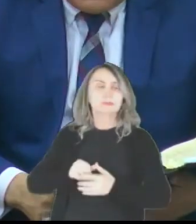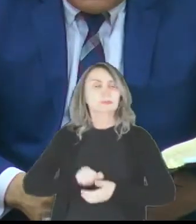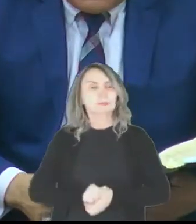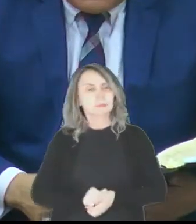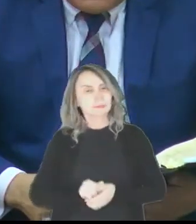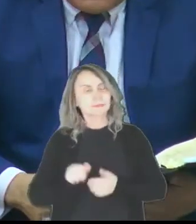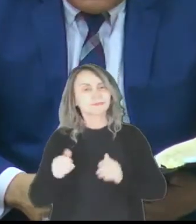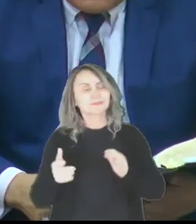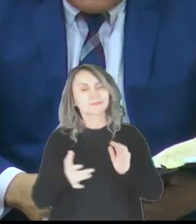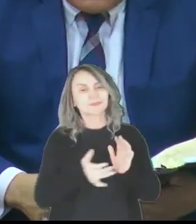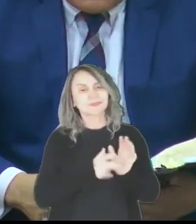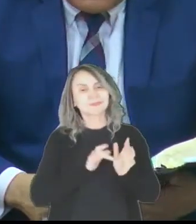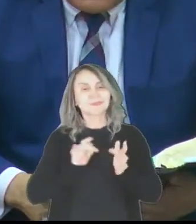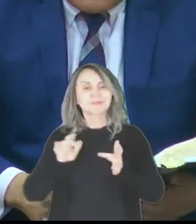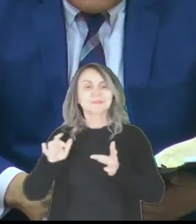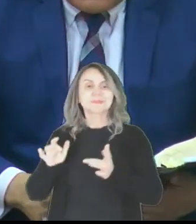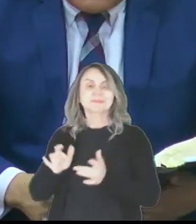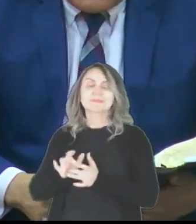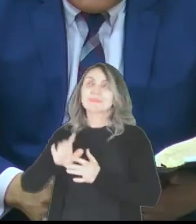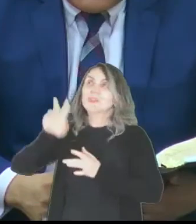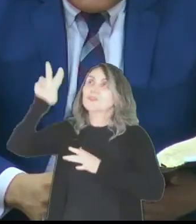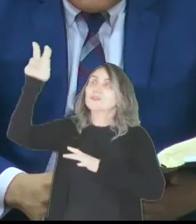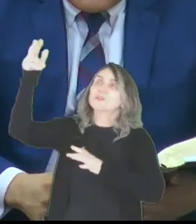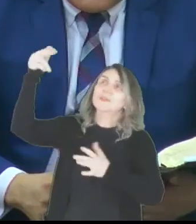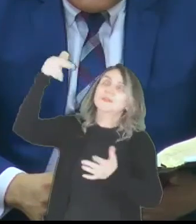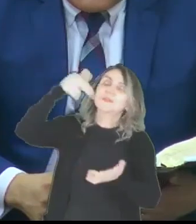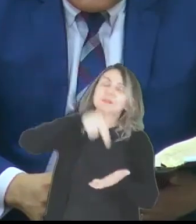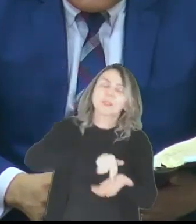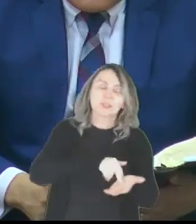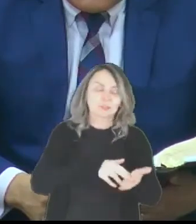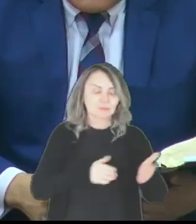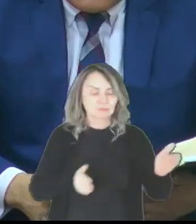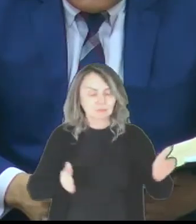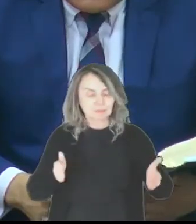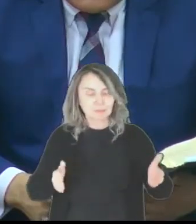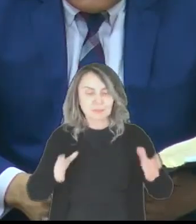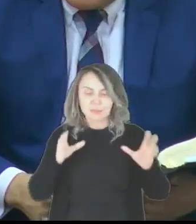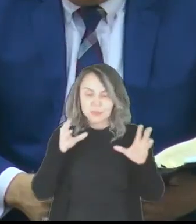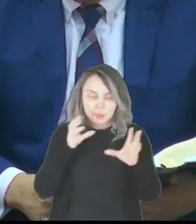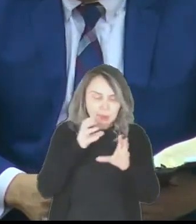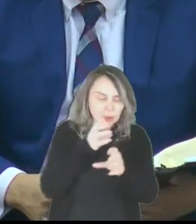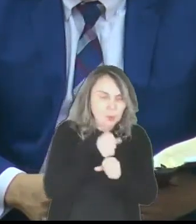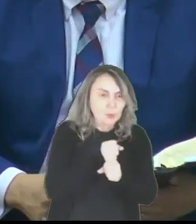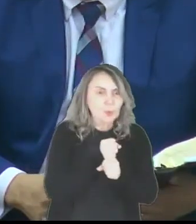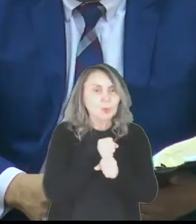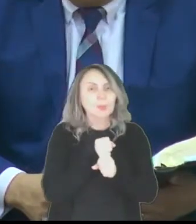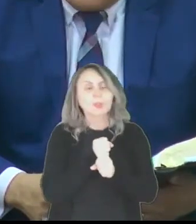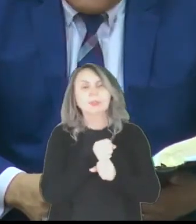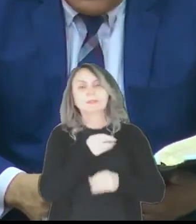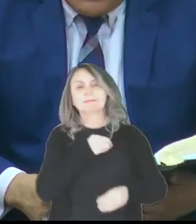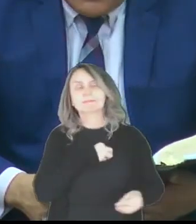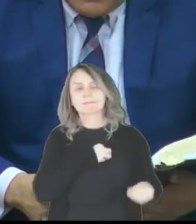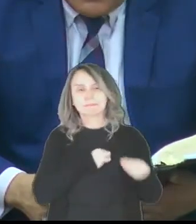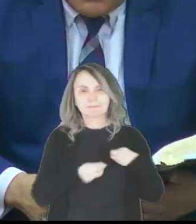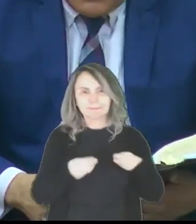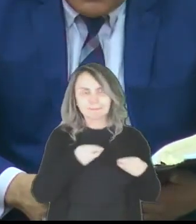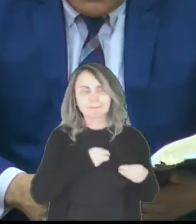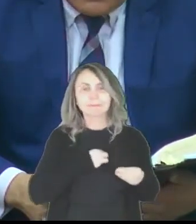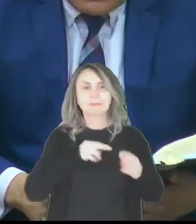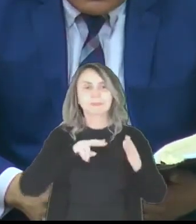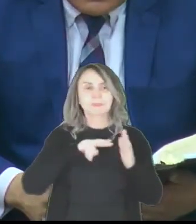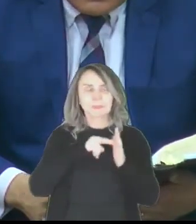veio, irmão, no meio da escuridão. O profeta Isaías disse que o pecado é treva, o pecado